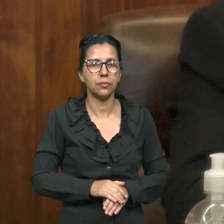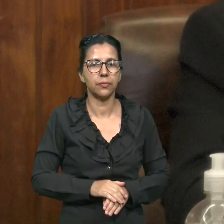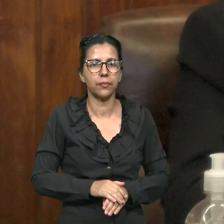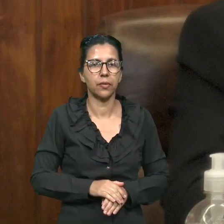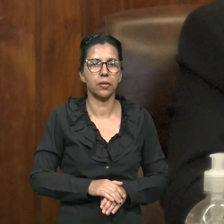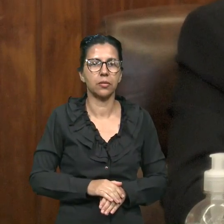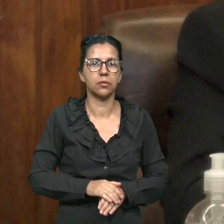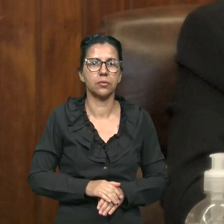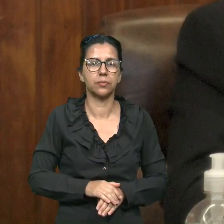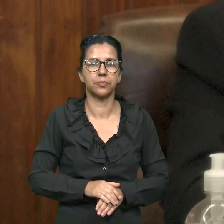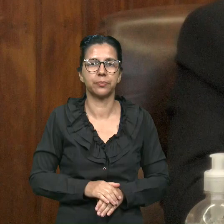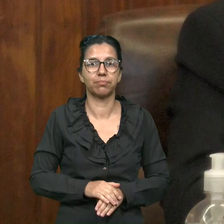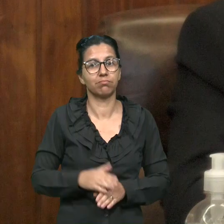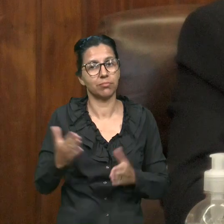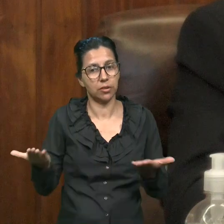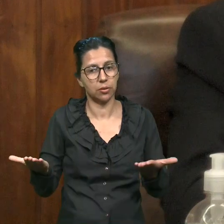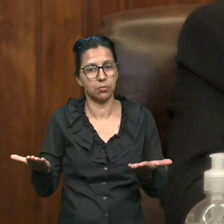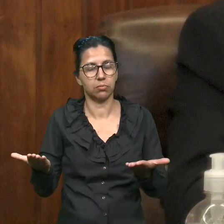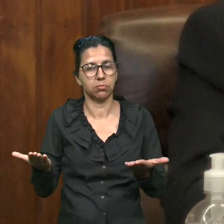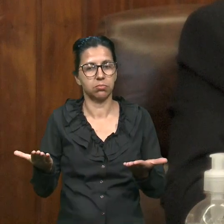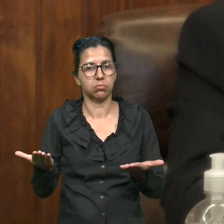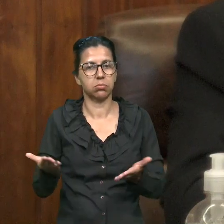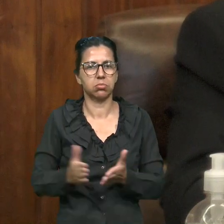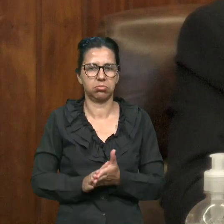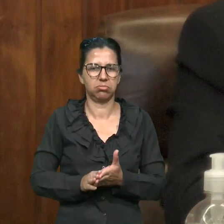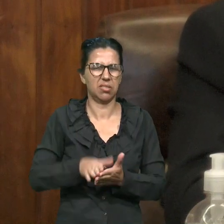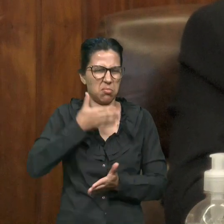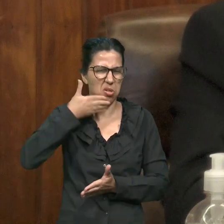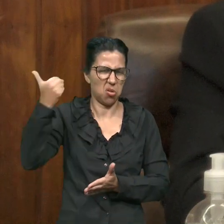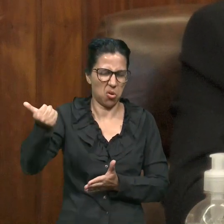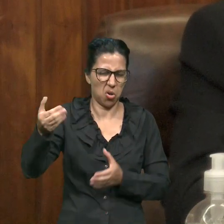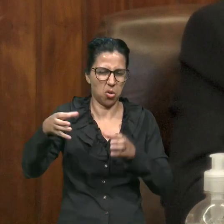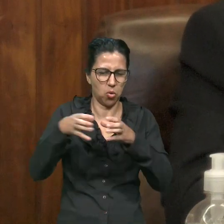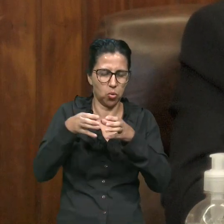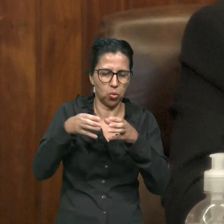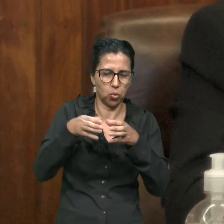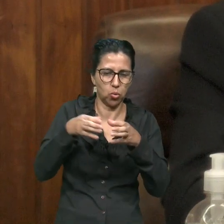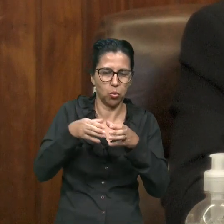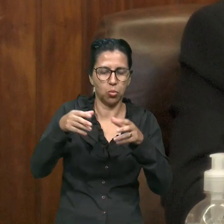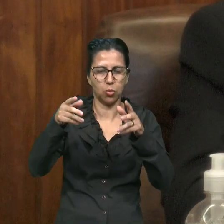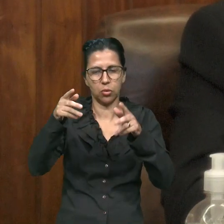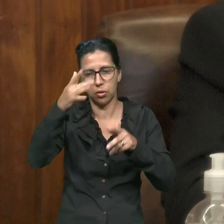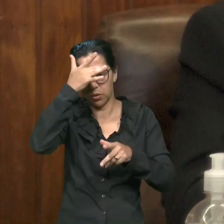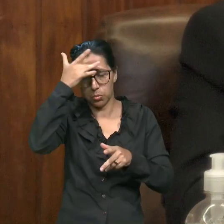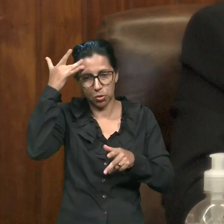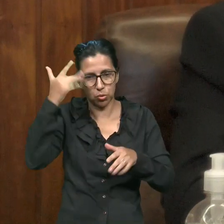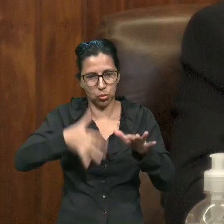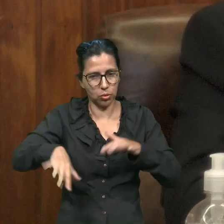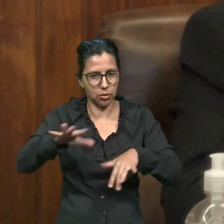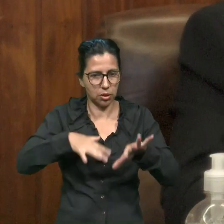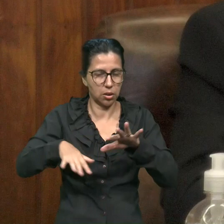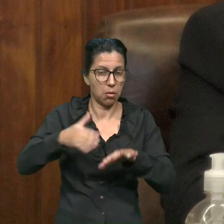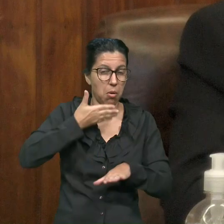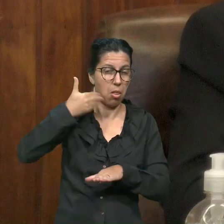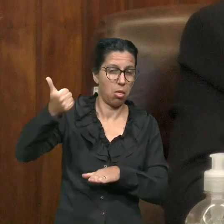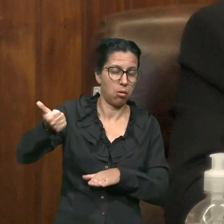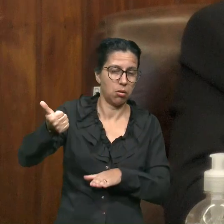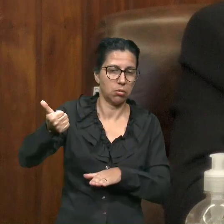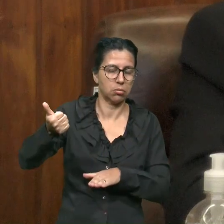R$ 1.770.822,58. Essa situação é melhor para o interesse público? Vamos relembrar apenas um dos artigos da